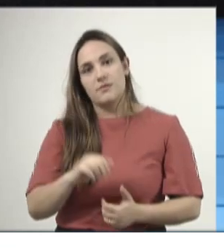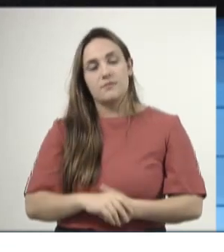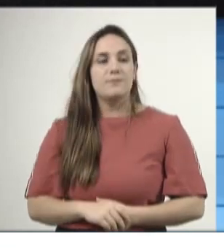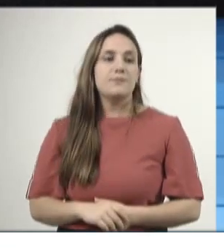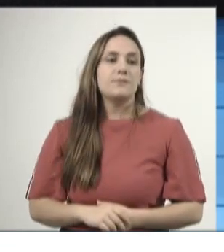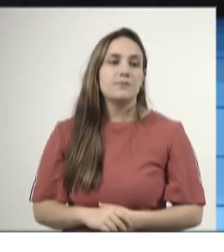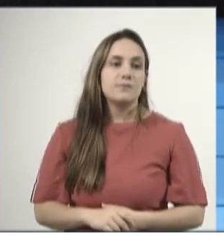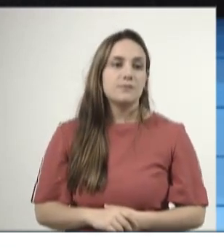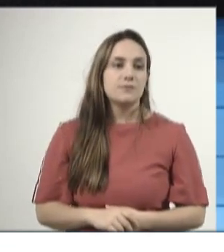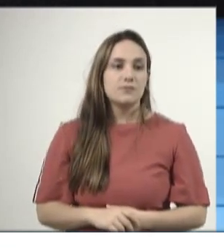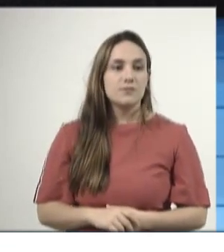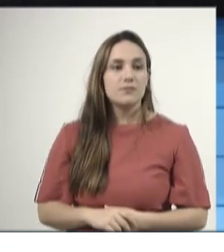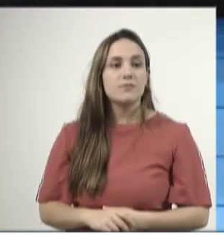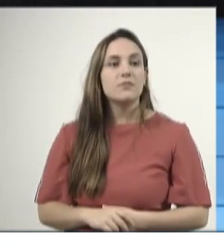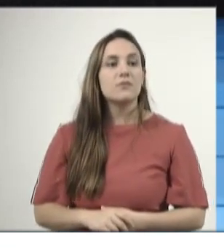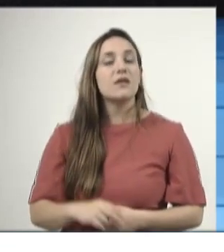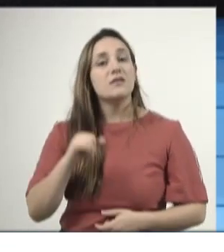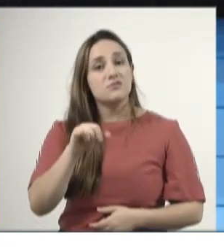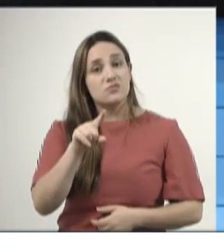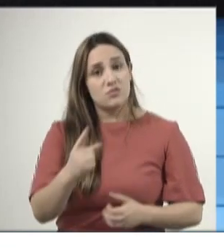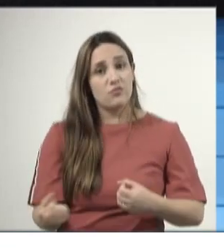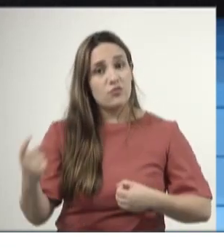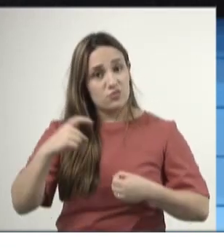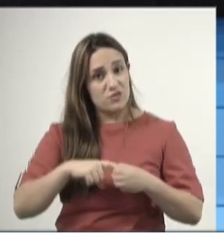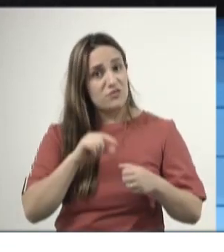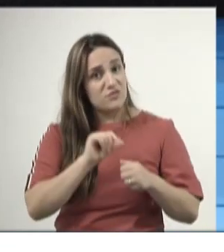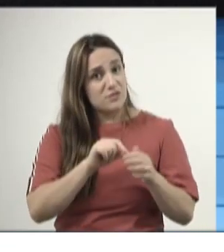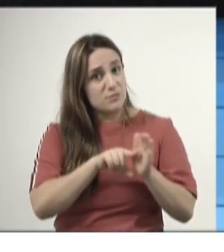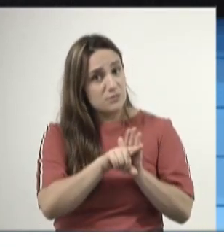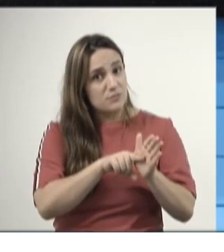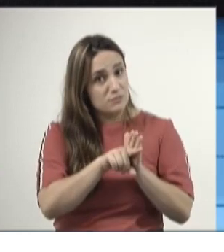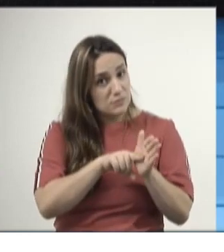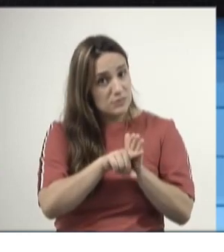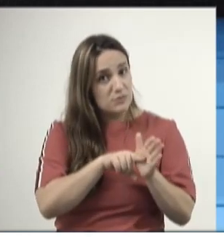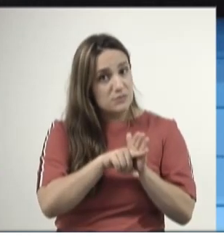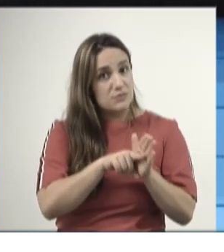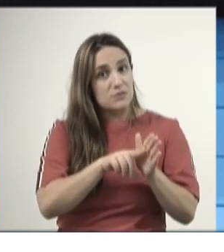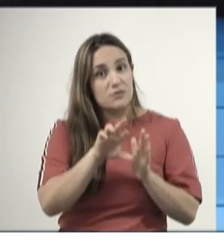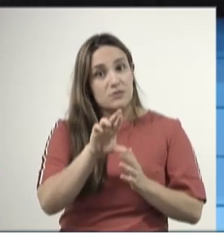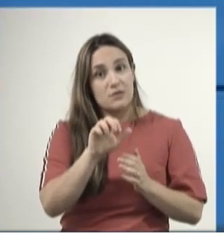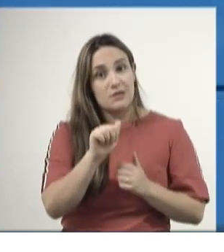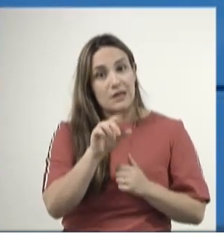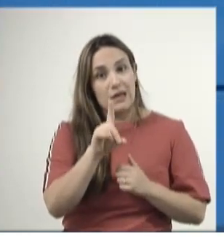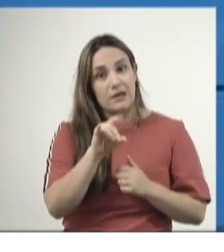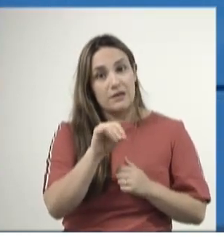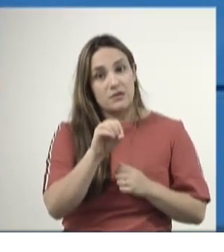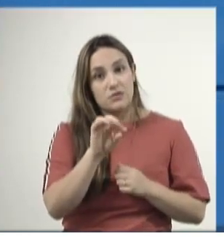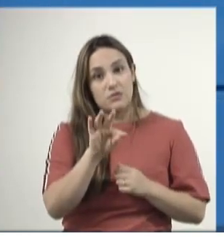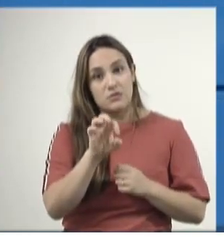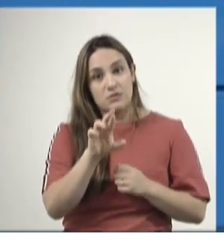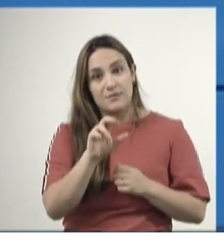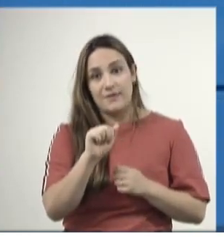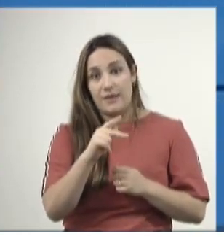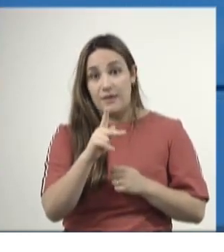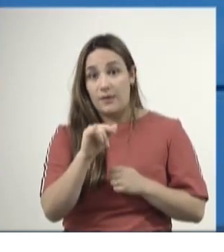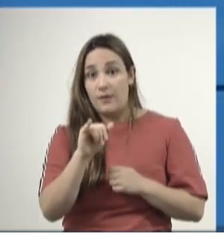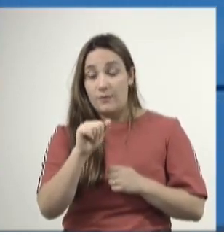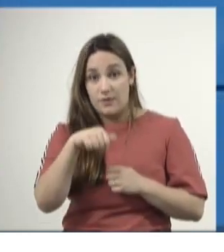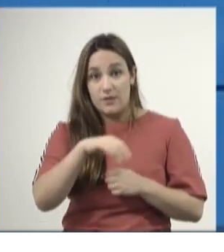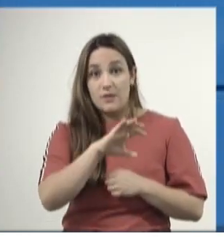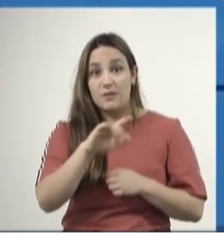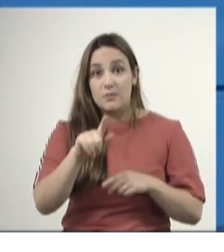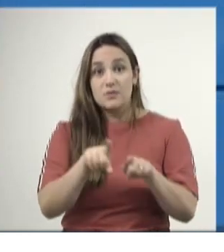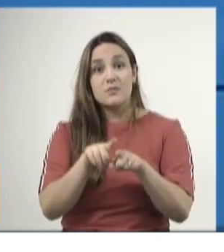senhores voltarem e fizerem pesquisas, os senhores verão que a radioterapia em Campo Grande, no Mato Grosso do Sul,